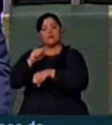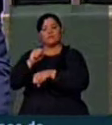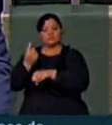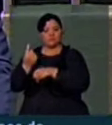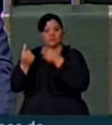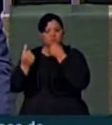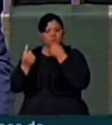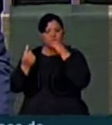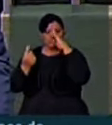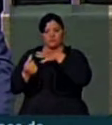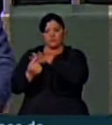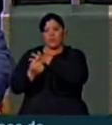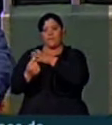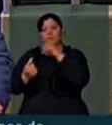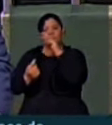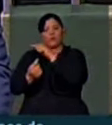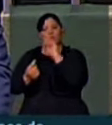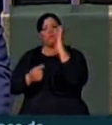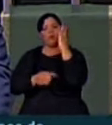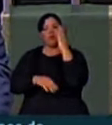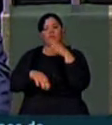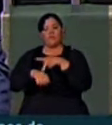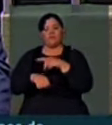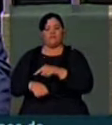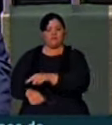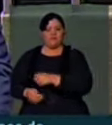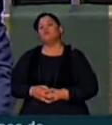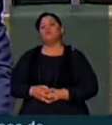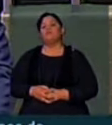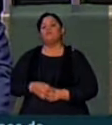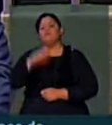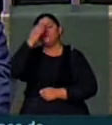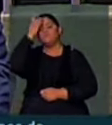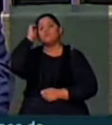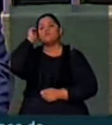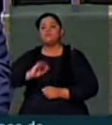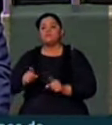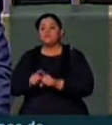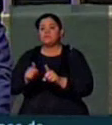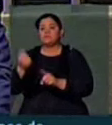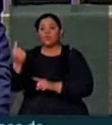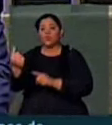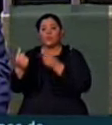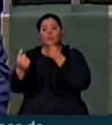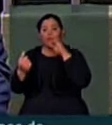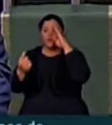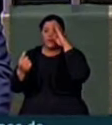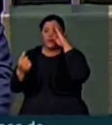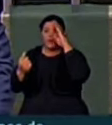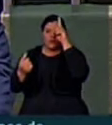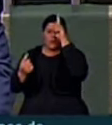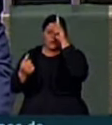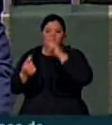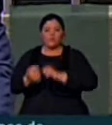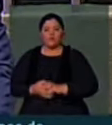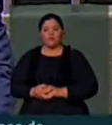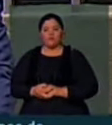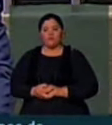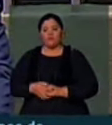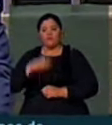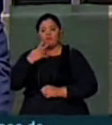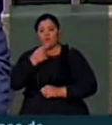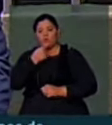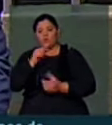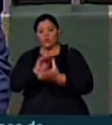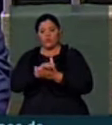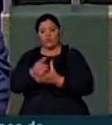boliviano que fazia ICM no Rio de Janeiro, e acabaram, por engano, executando um major alemão, cujo primeiro marido, que diz que lutar por democracia